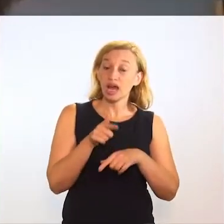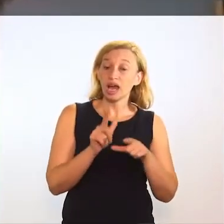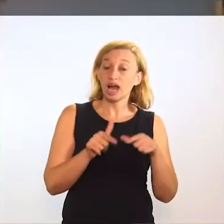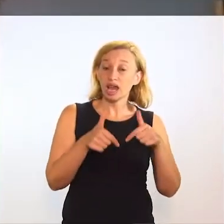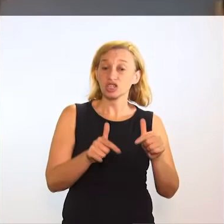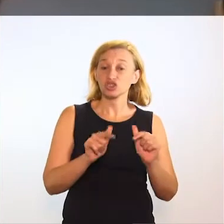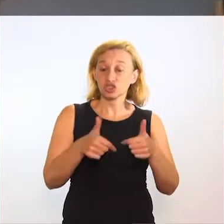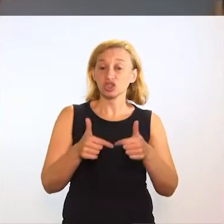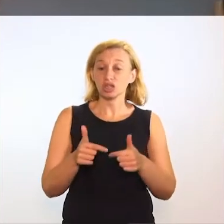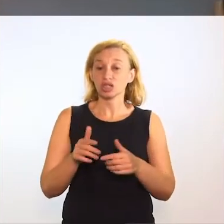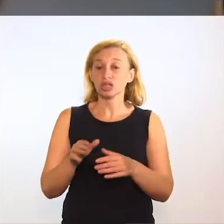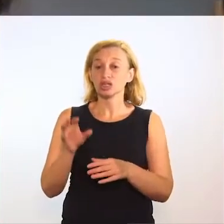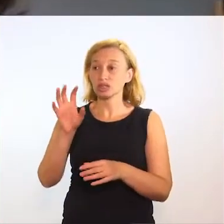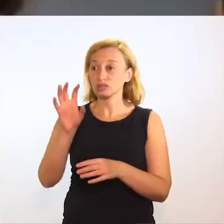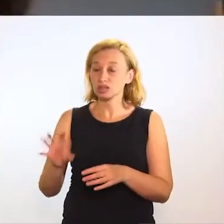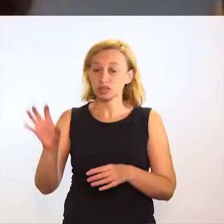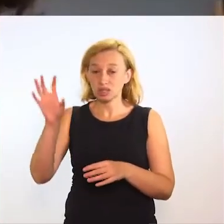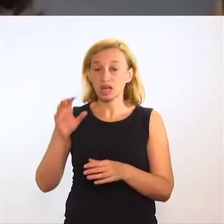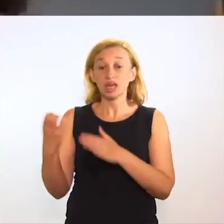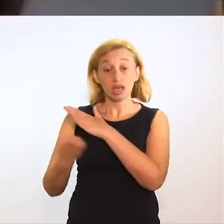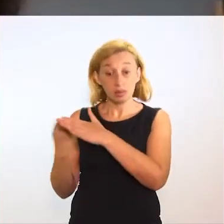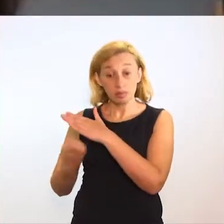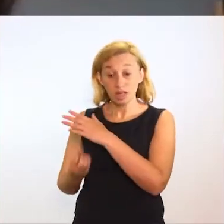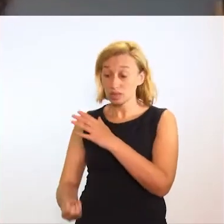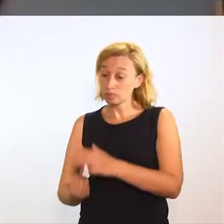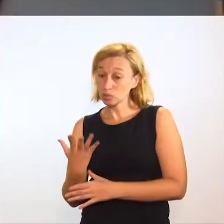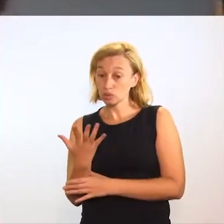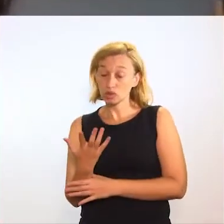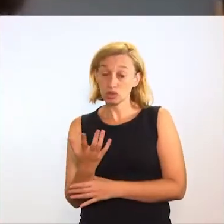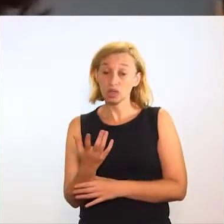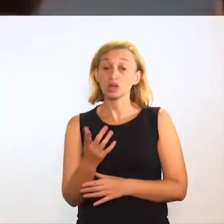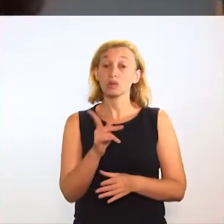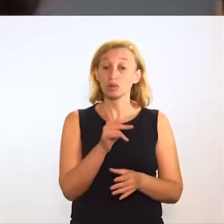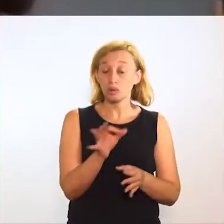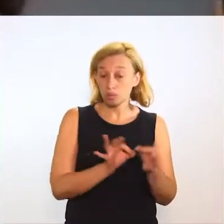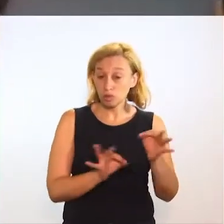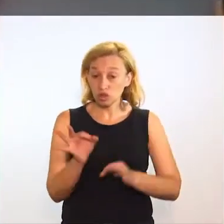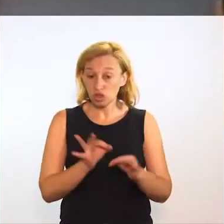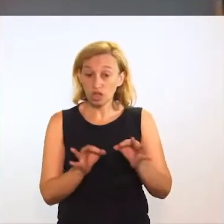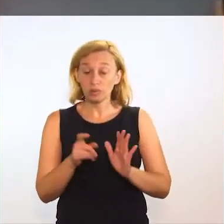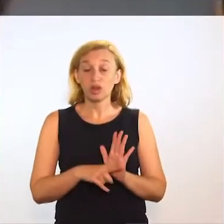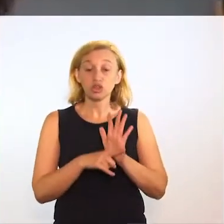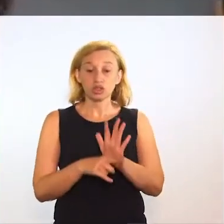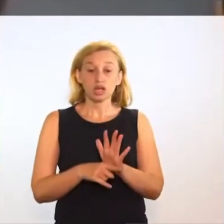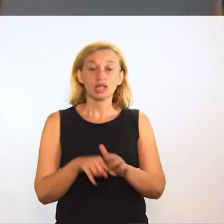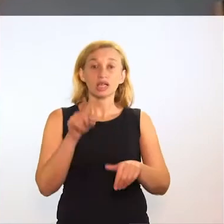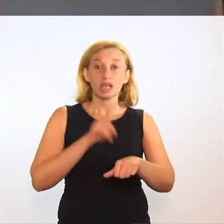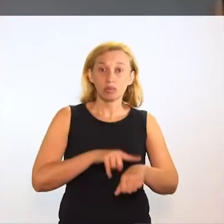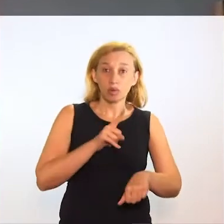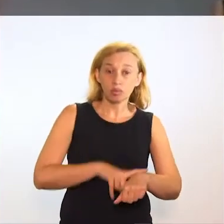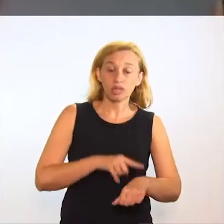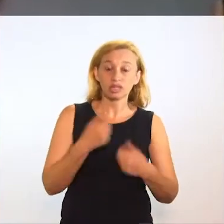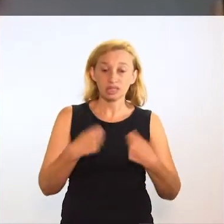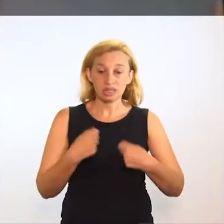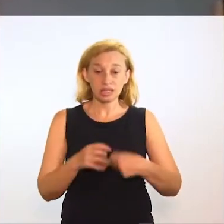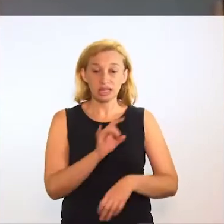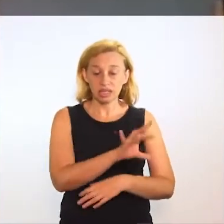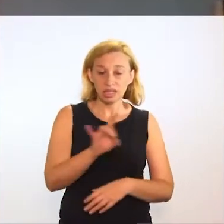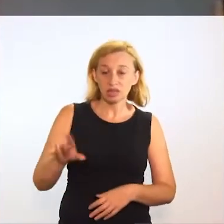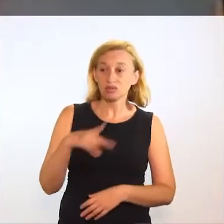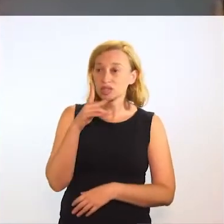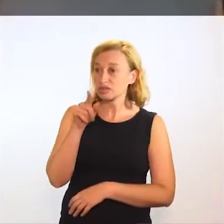chegasse até as pessoas, as empresas pudessem fazer projetos que de fato fossem ter impacto ali naquele momento